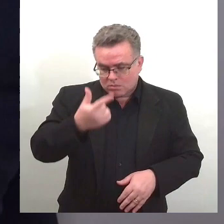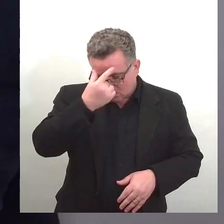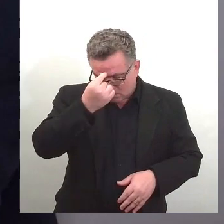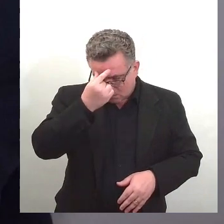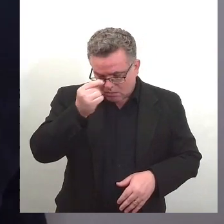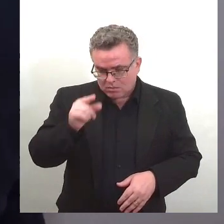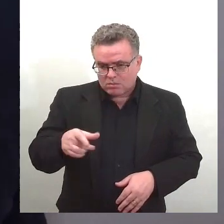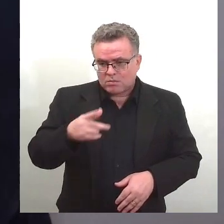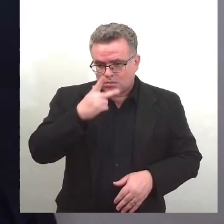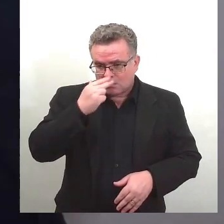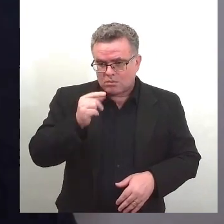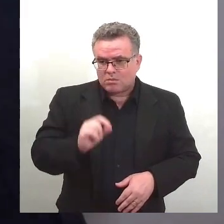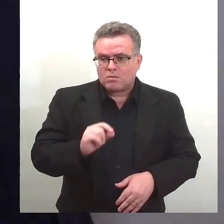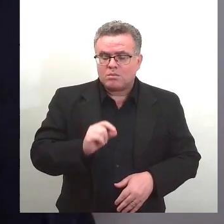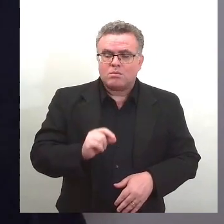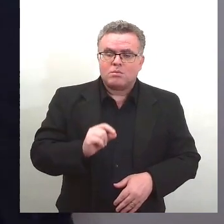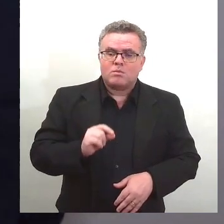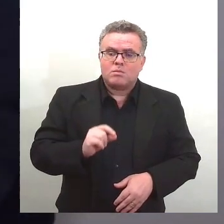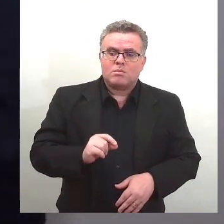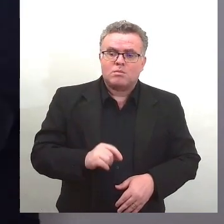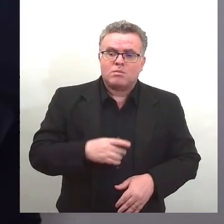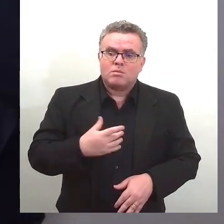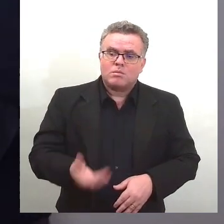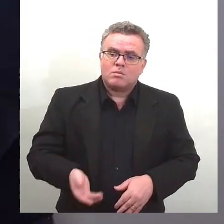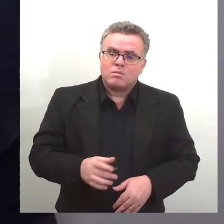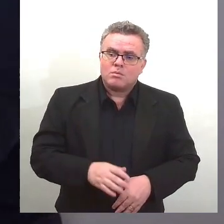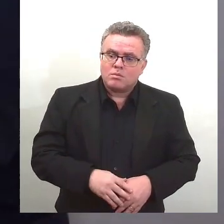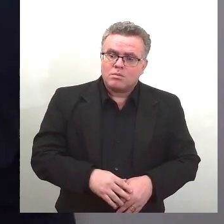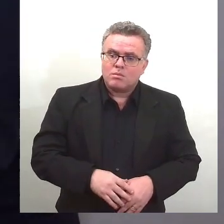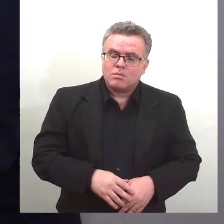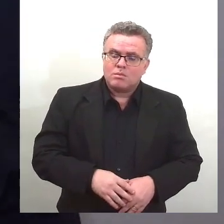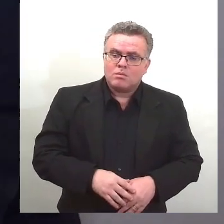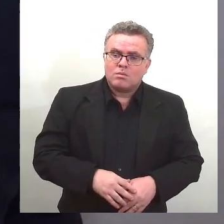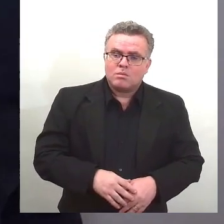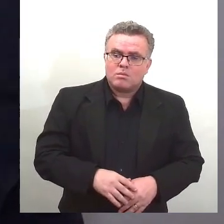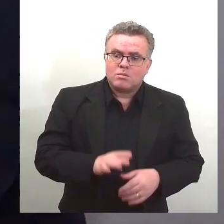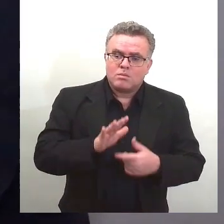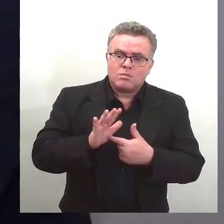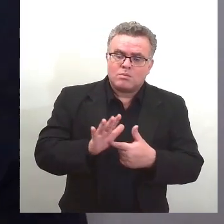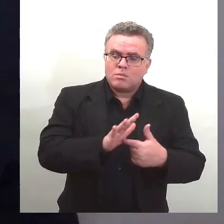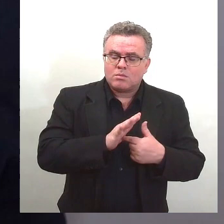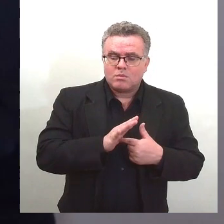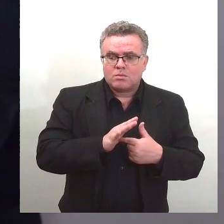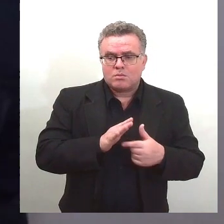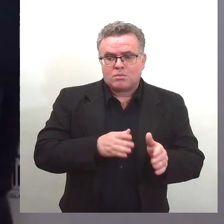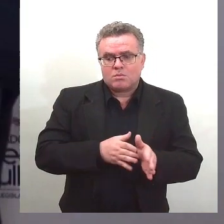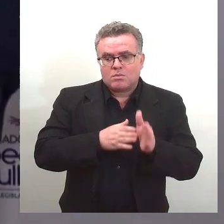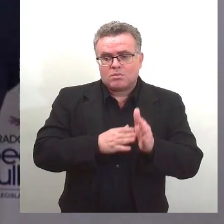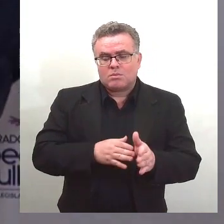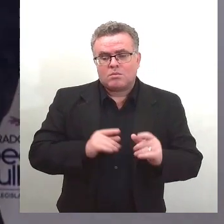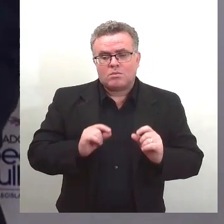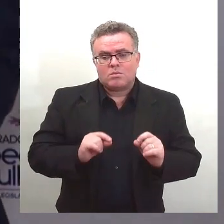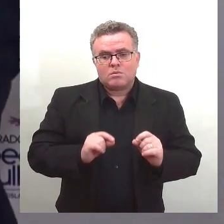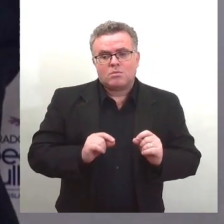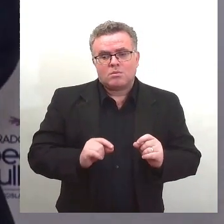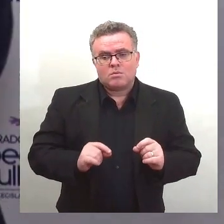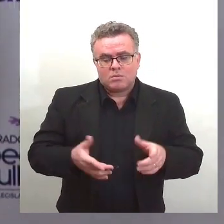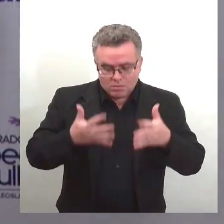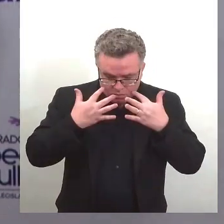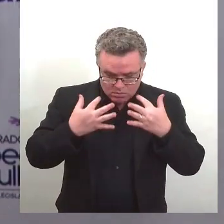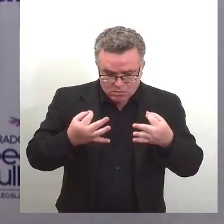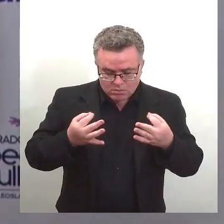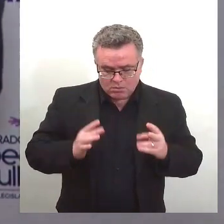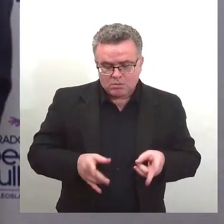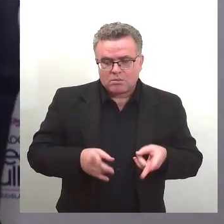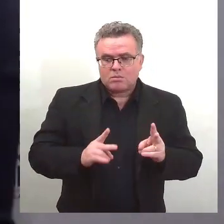coisas encaminharam para um desfecho que atendeu, digamos assim, a